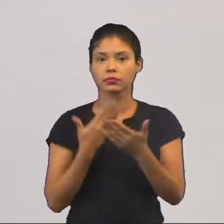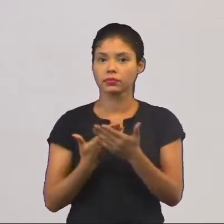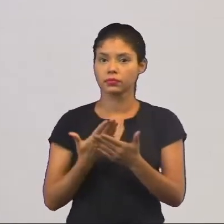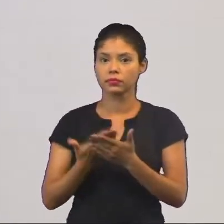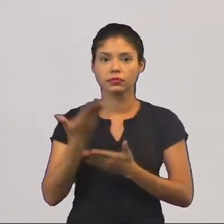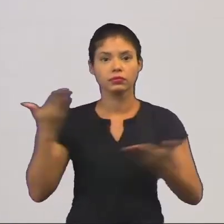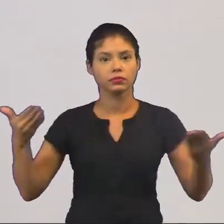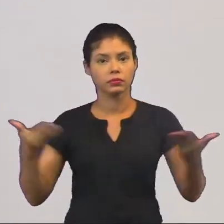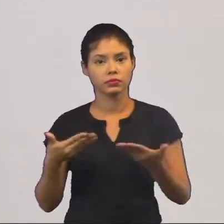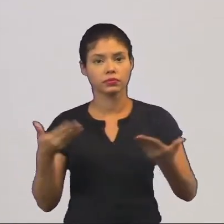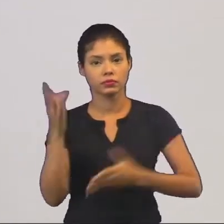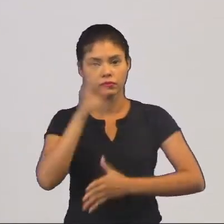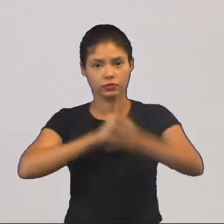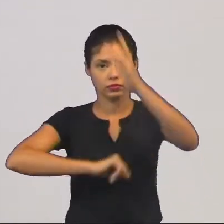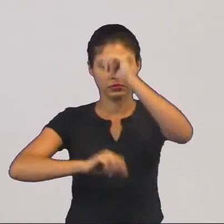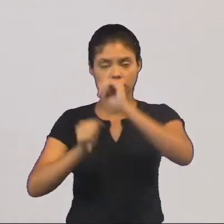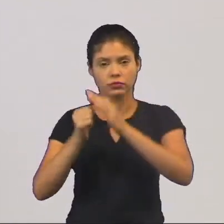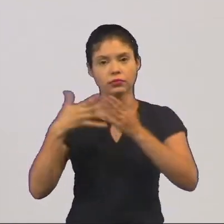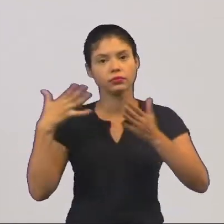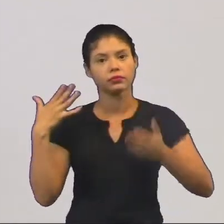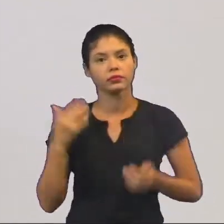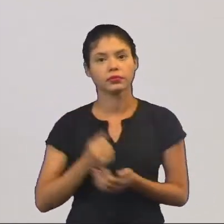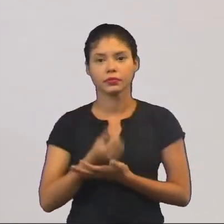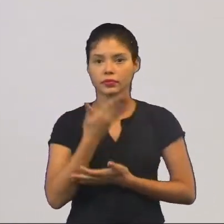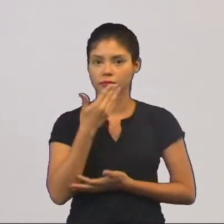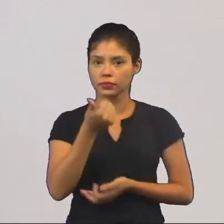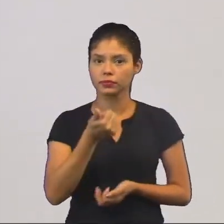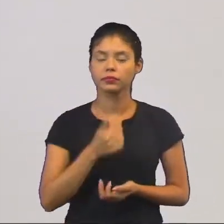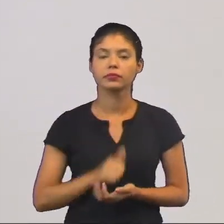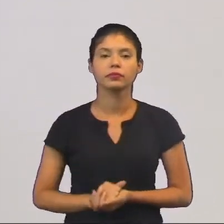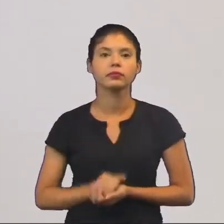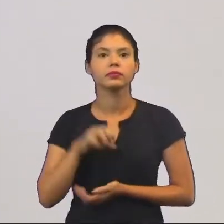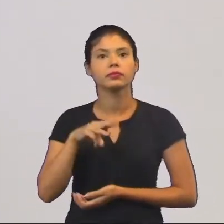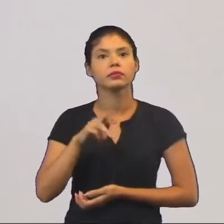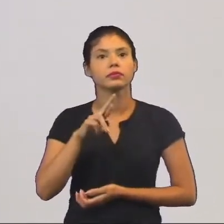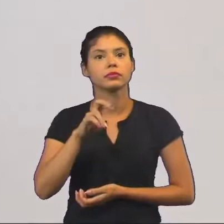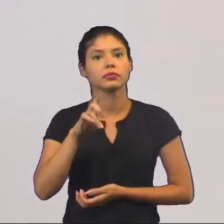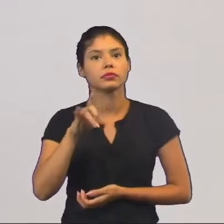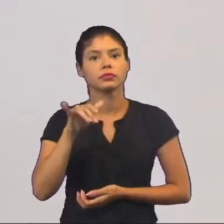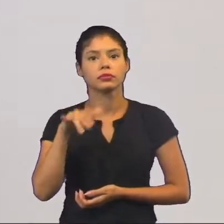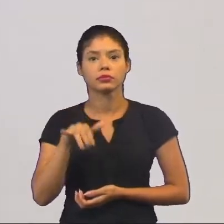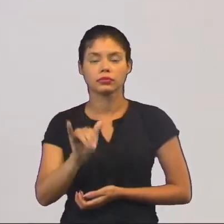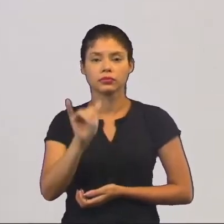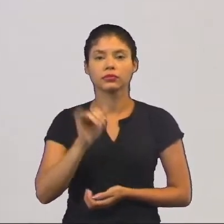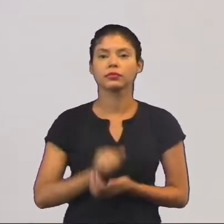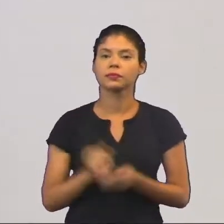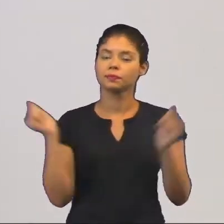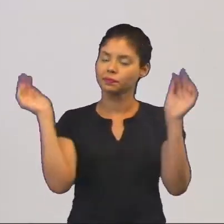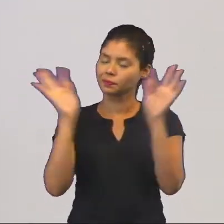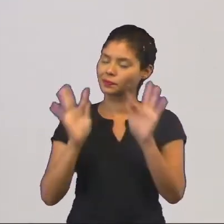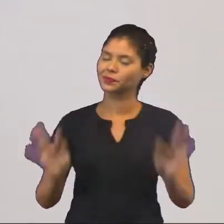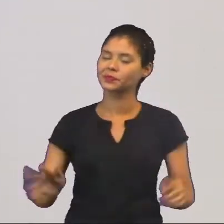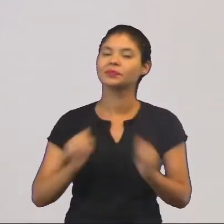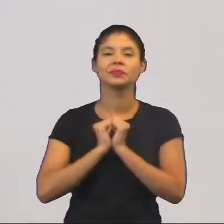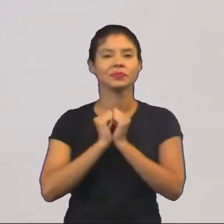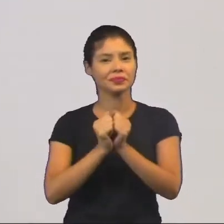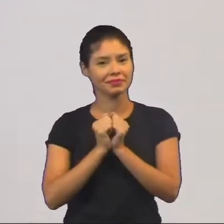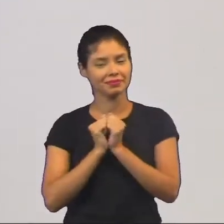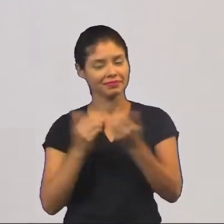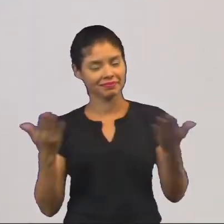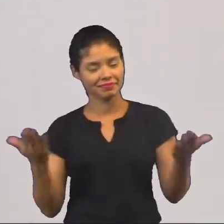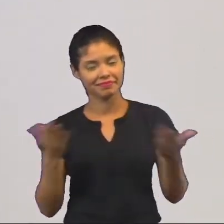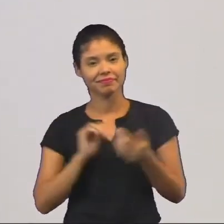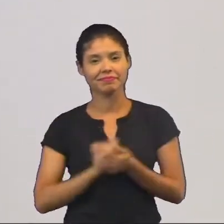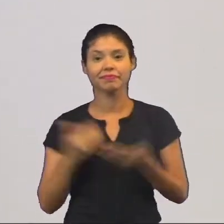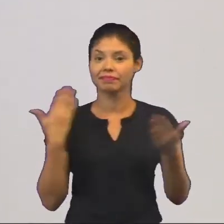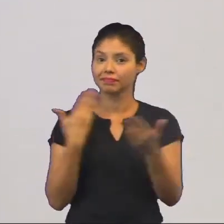hoje e a aprender bastante, tudo bem? Sou a professora Marilane Moraes e fico feliz por você estar aqui comigo hoje. Então,